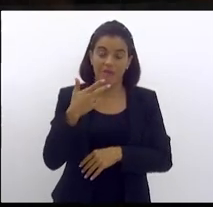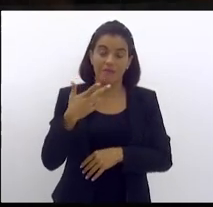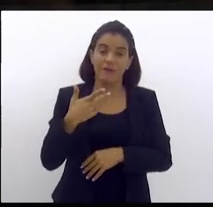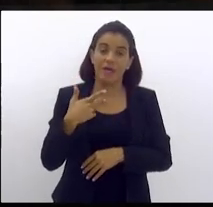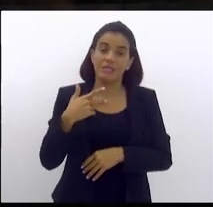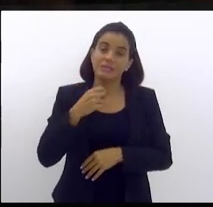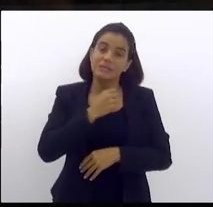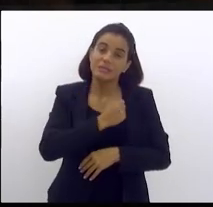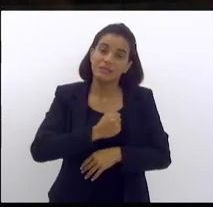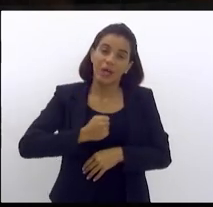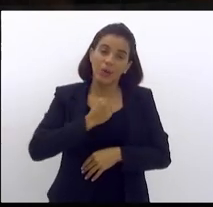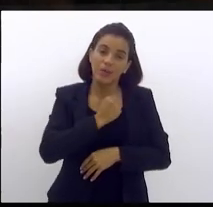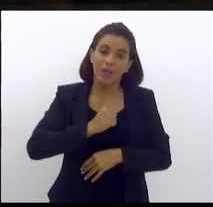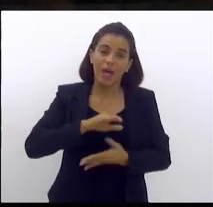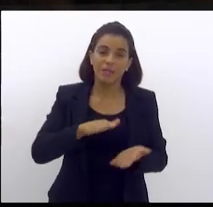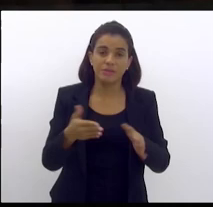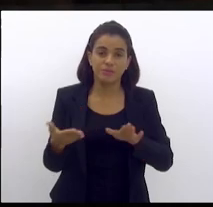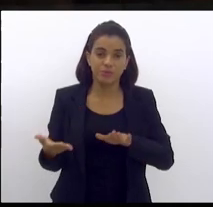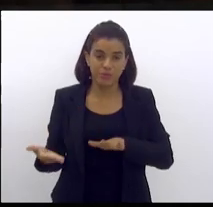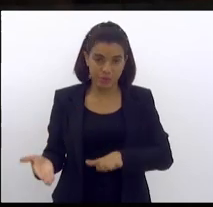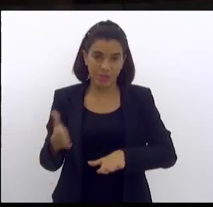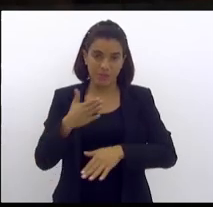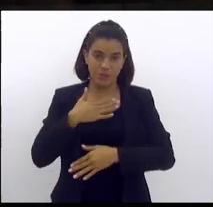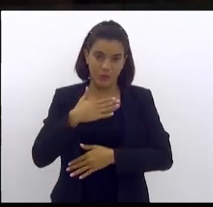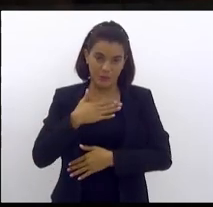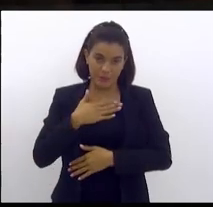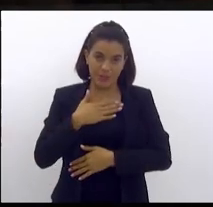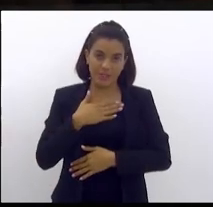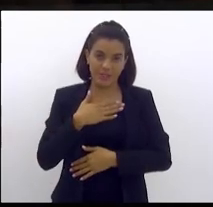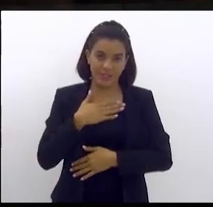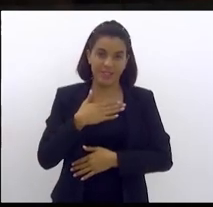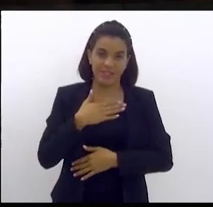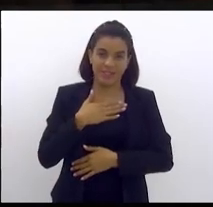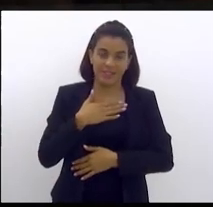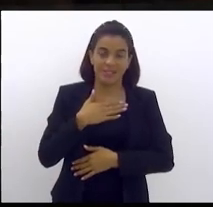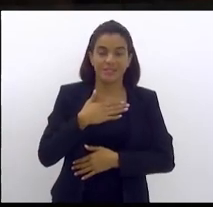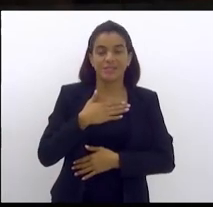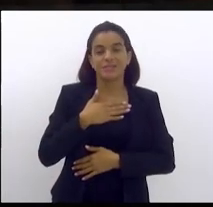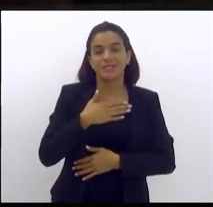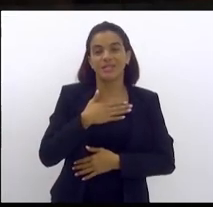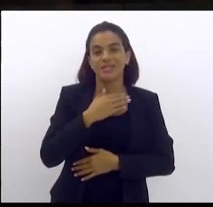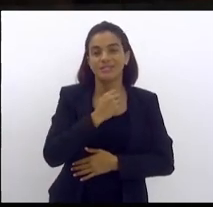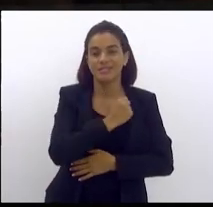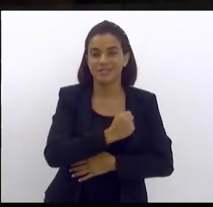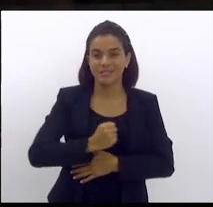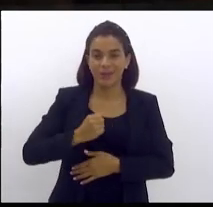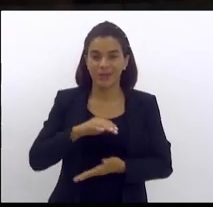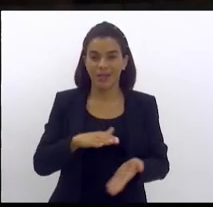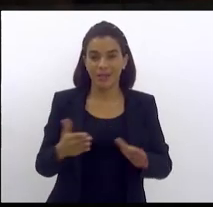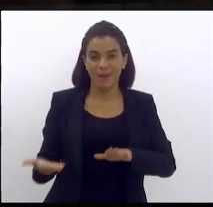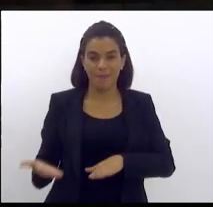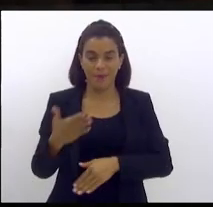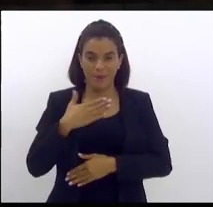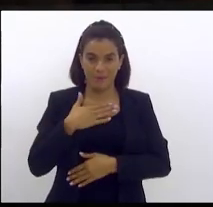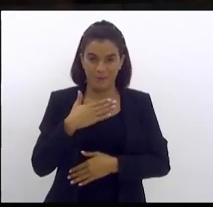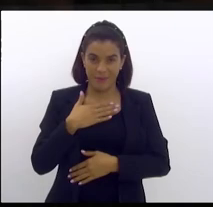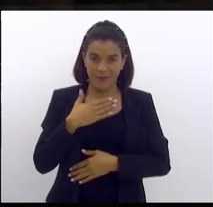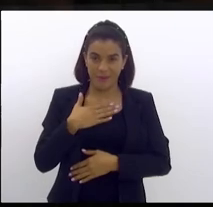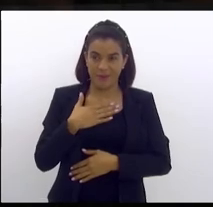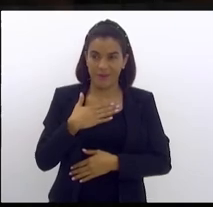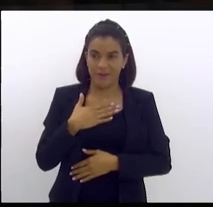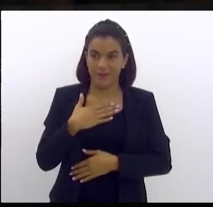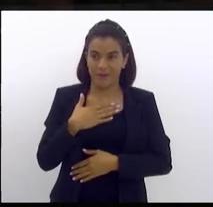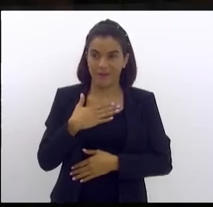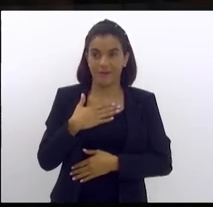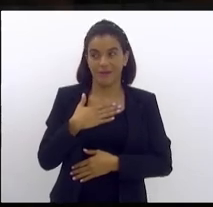minha presença né e me saudou com muito carinho muito amor